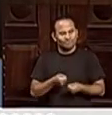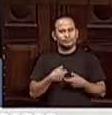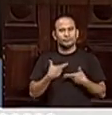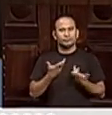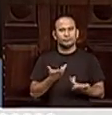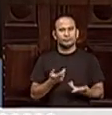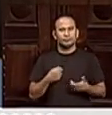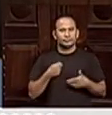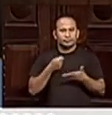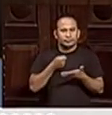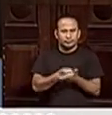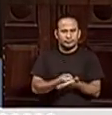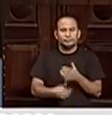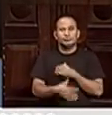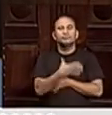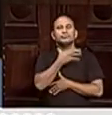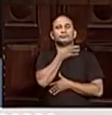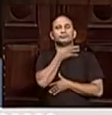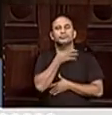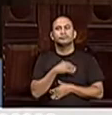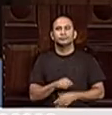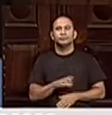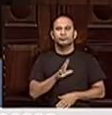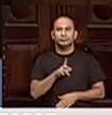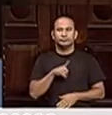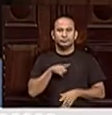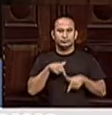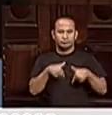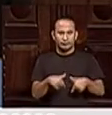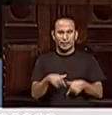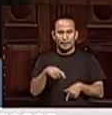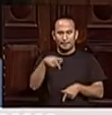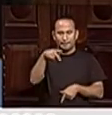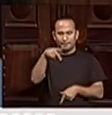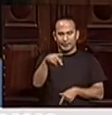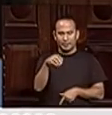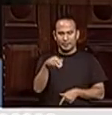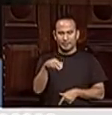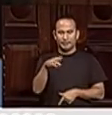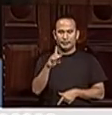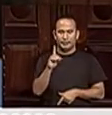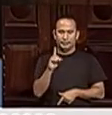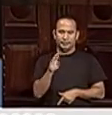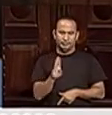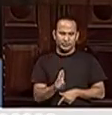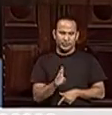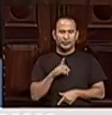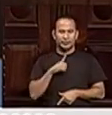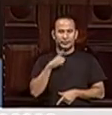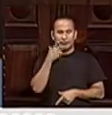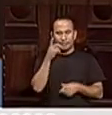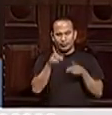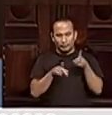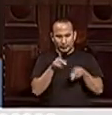de enfrentamento dessa crise gestada pelo PMDB e que tem sacrificado em muito a